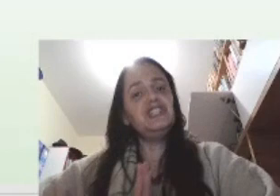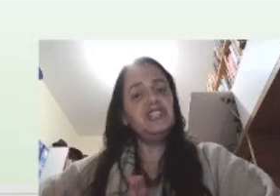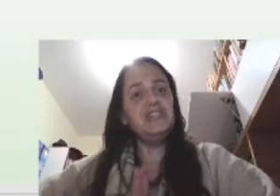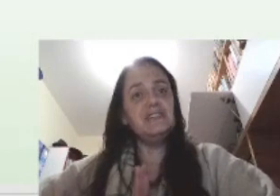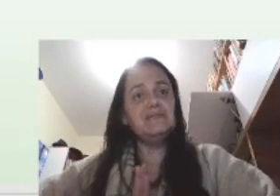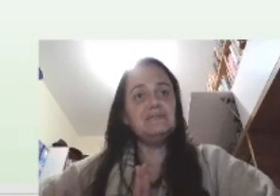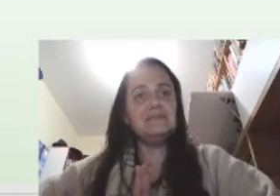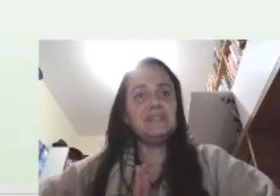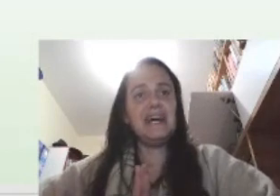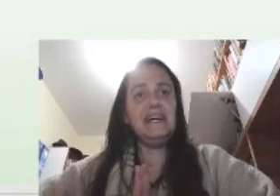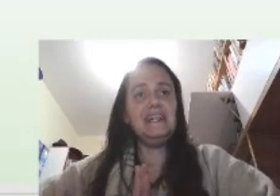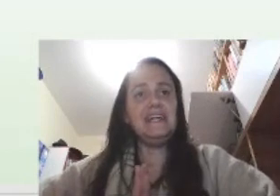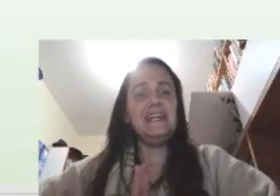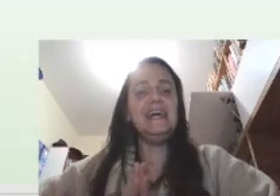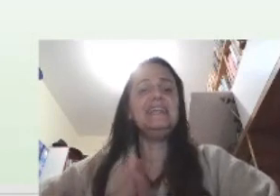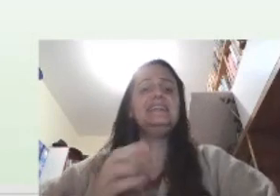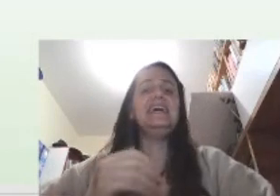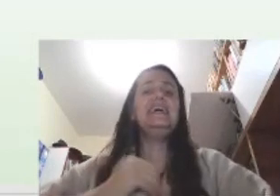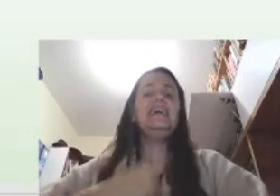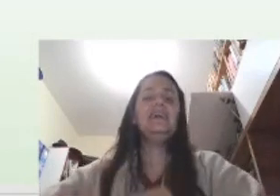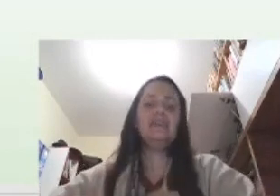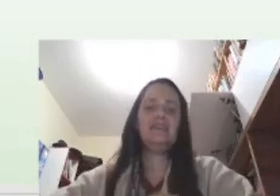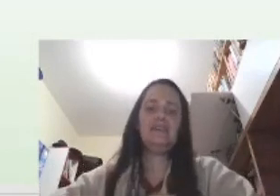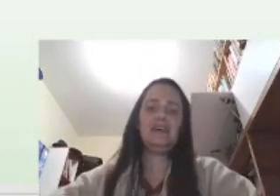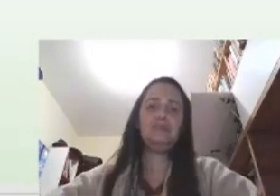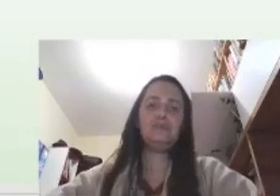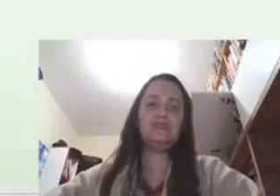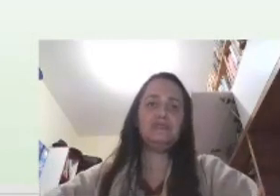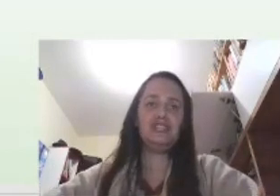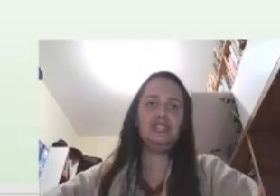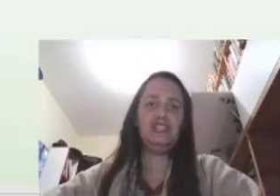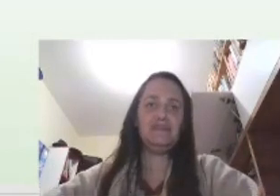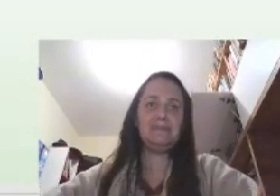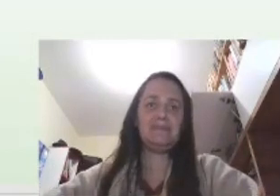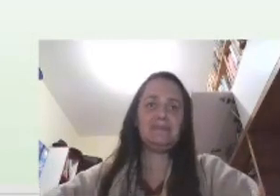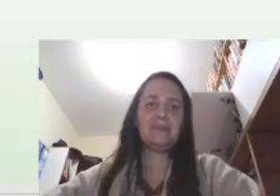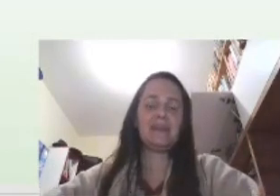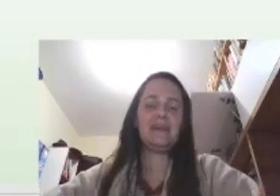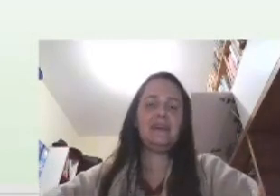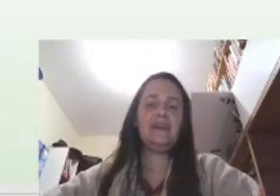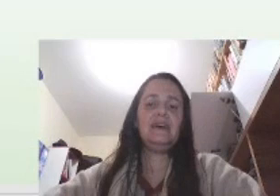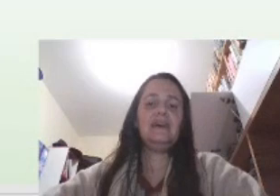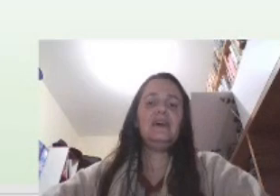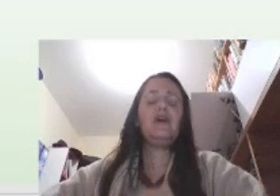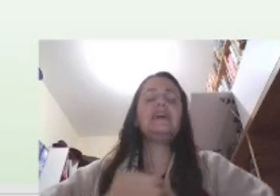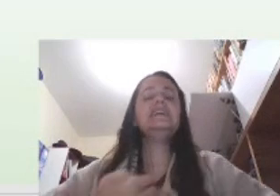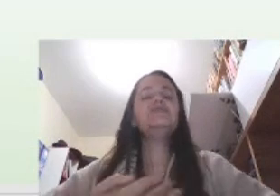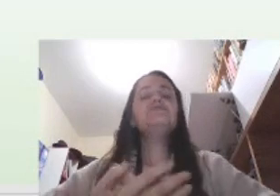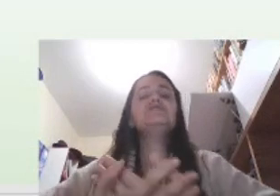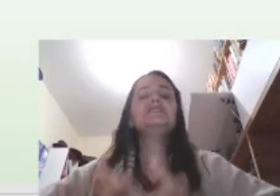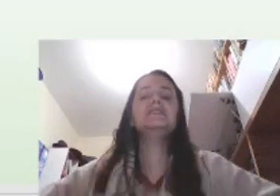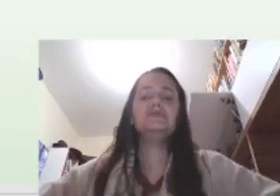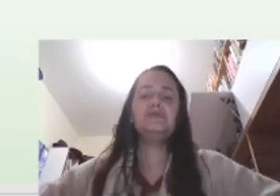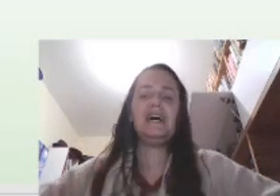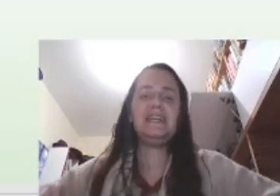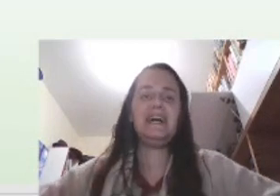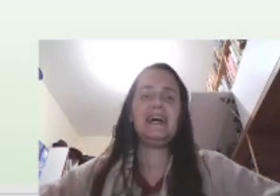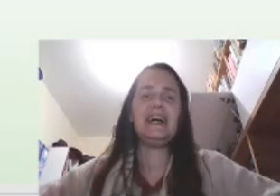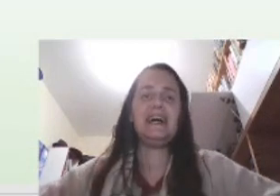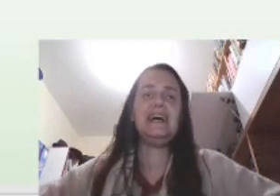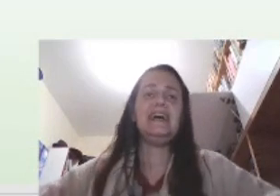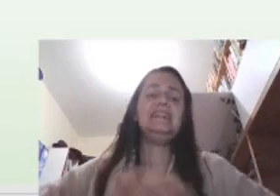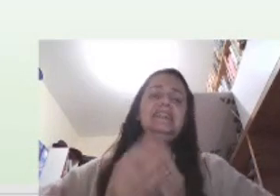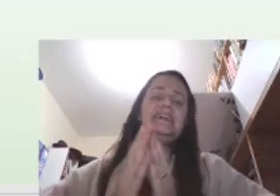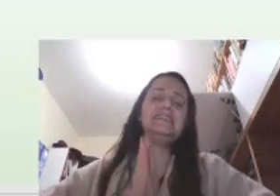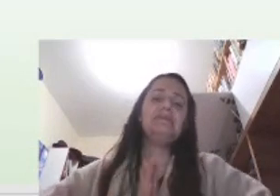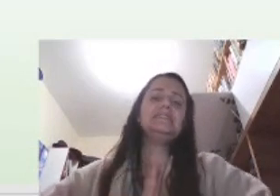tanto xixi, tá? Ele retém a produção de xixi. Qual é a grande função do